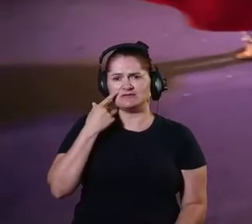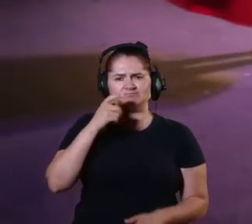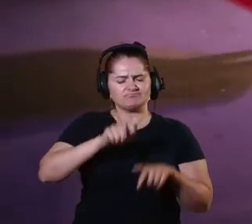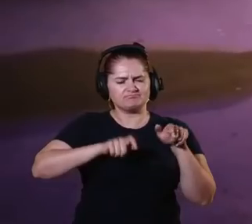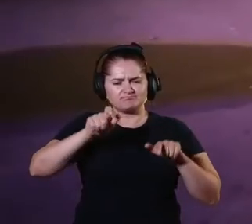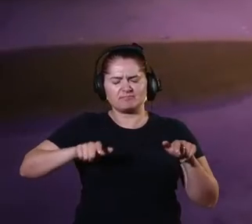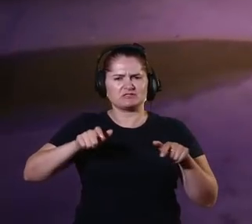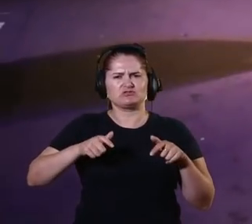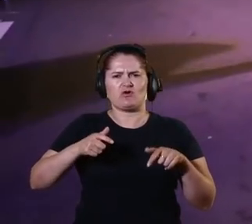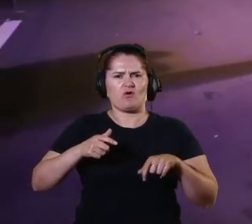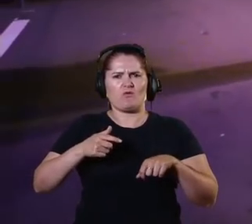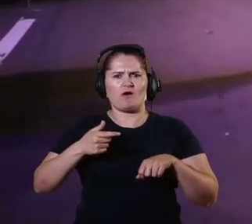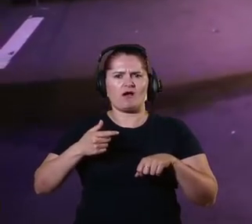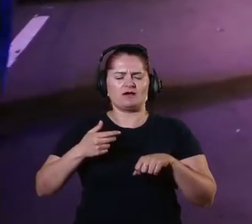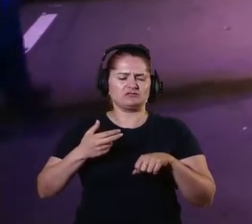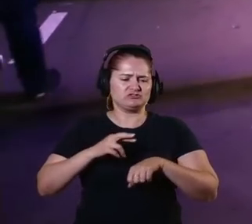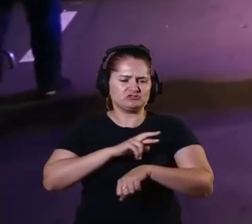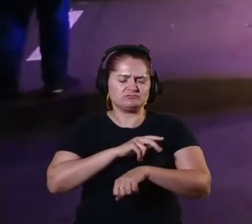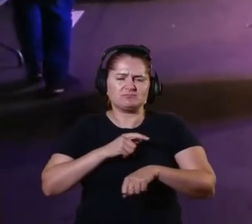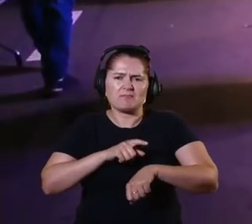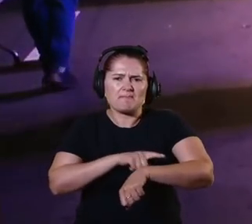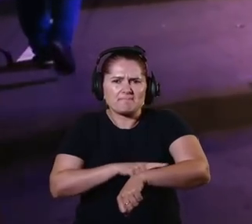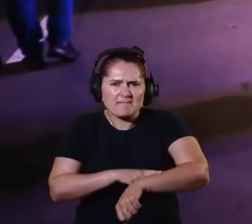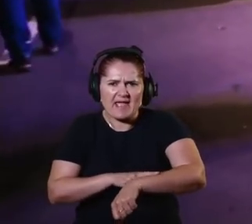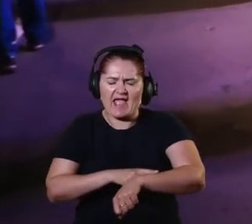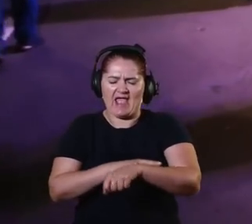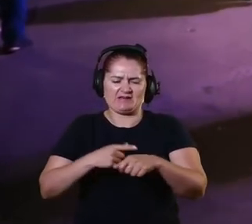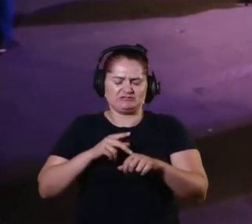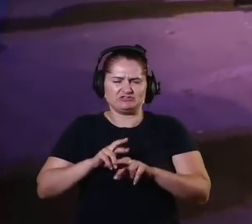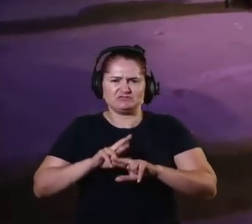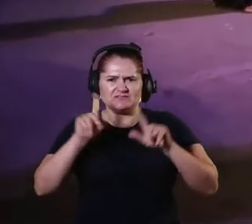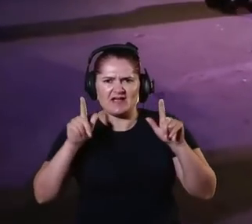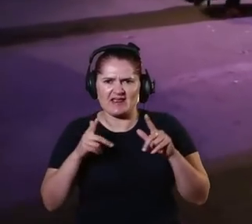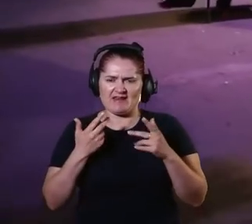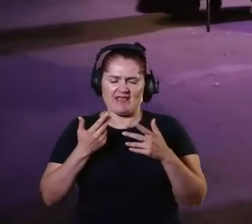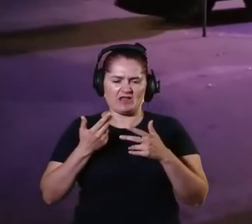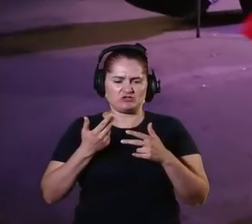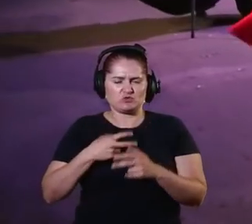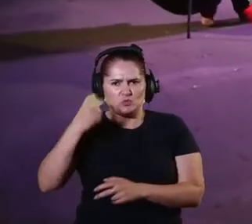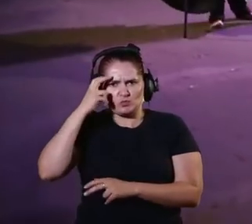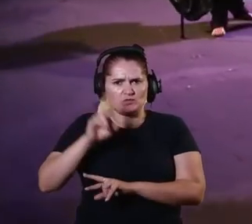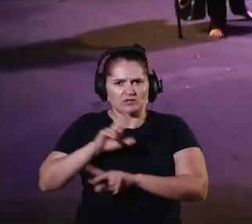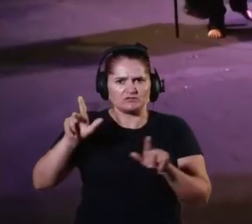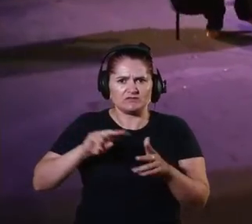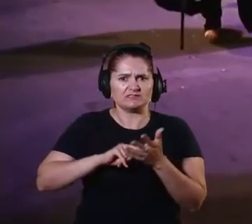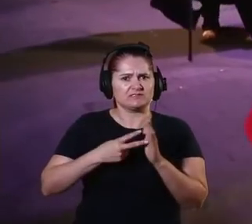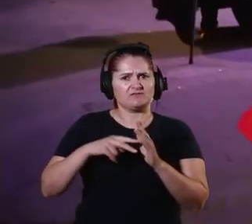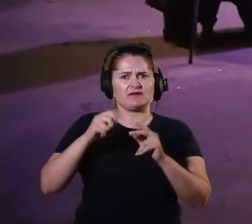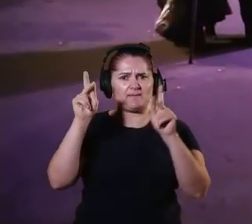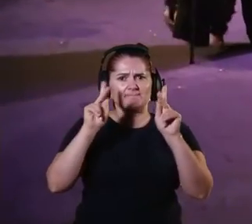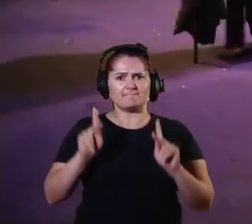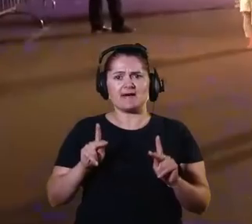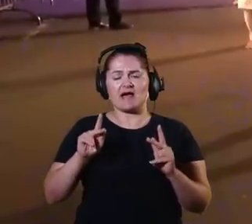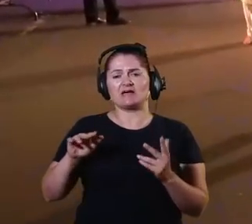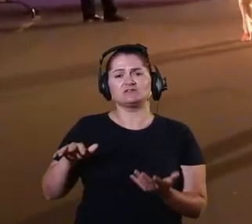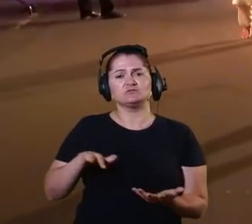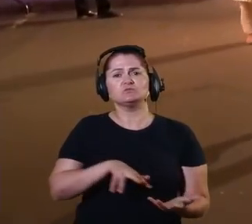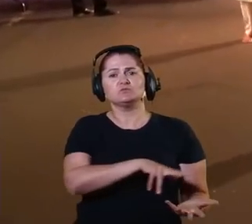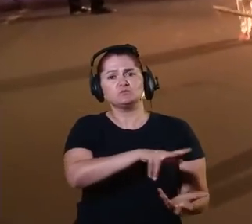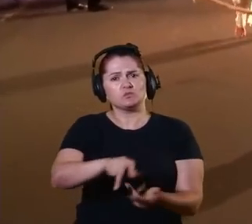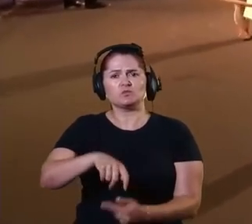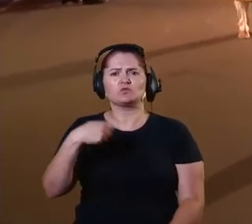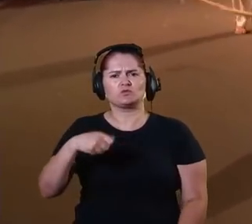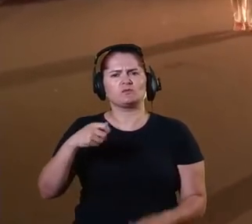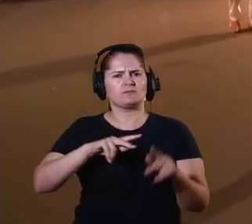amarelos, faça com que seja uma palavra universal de paz. O mundo está precisando de paz. As grandes